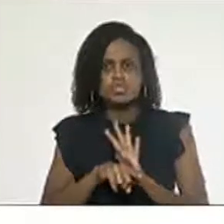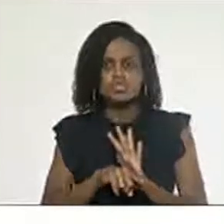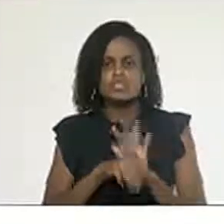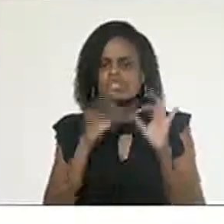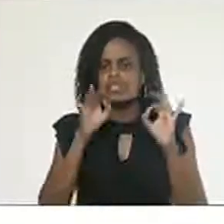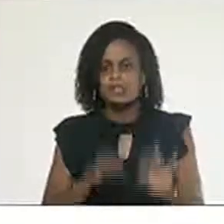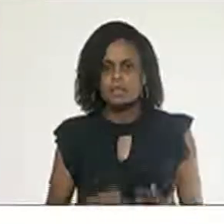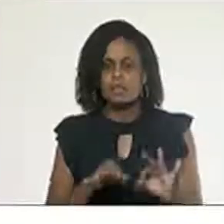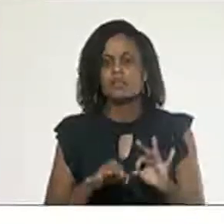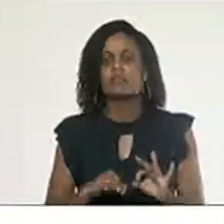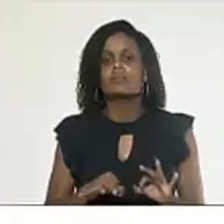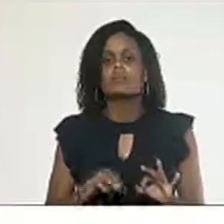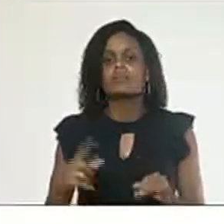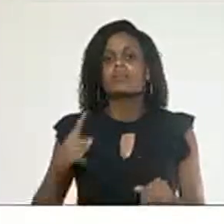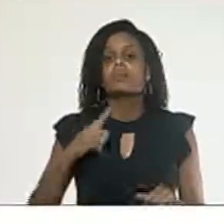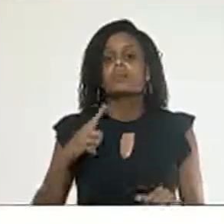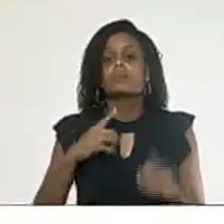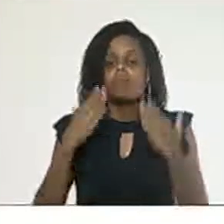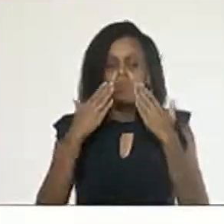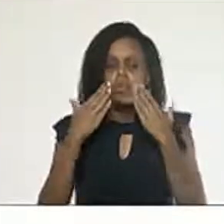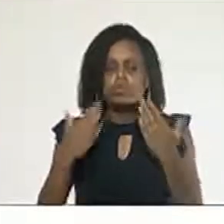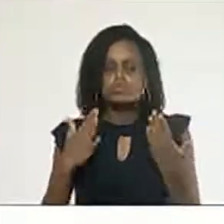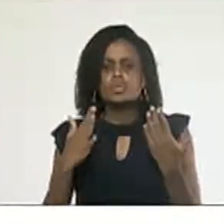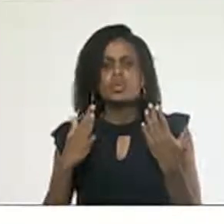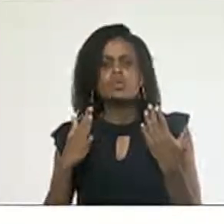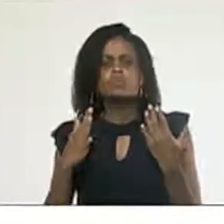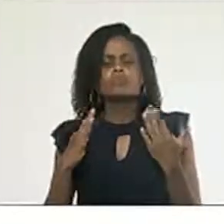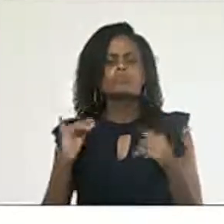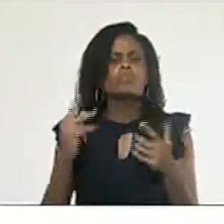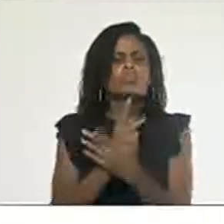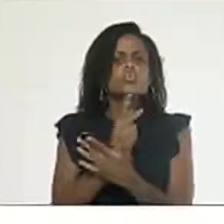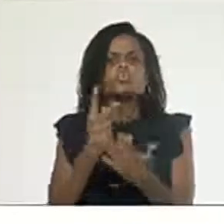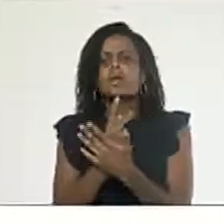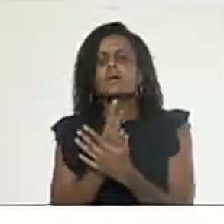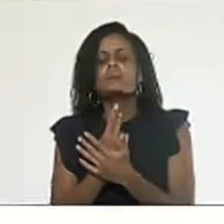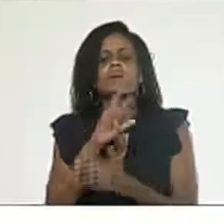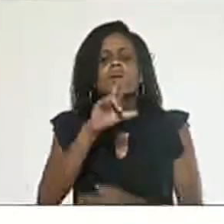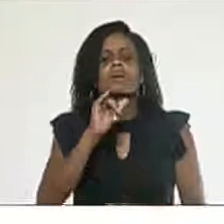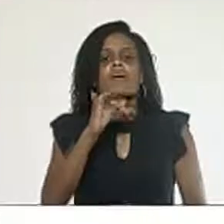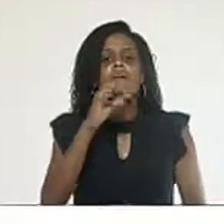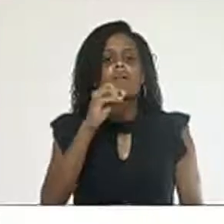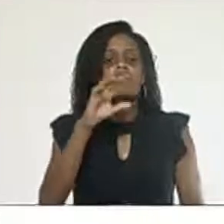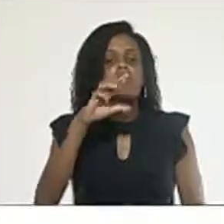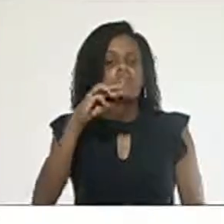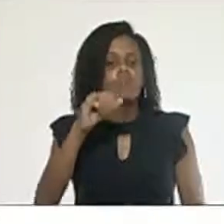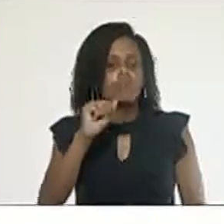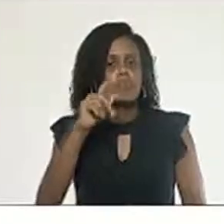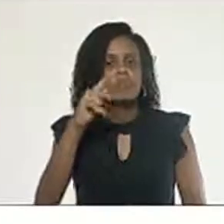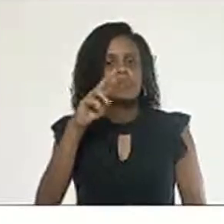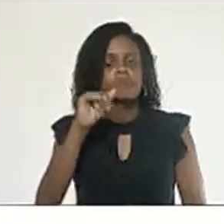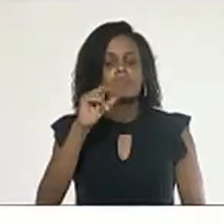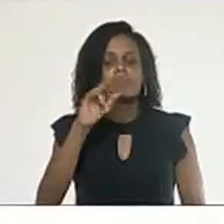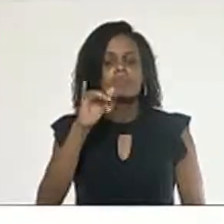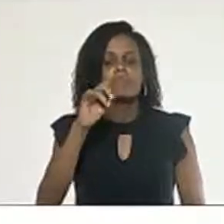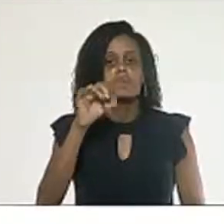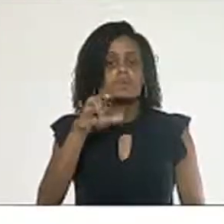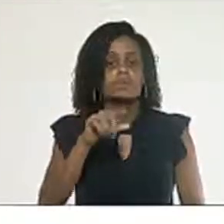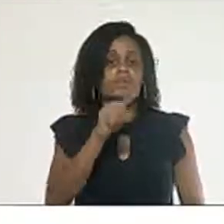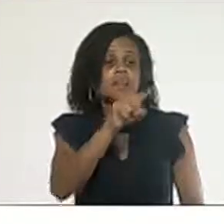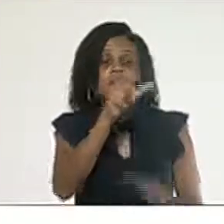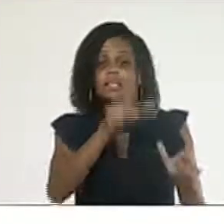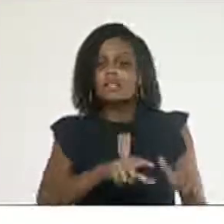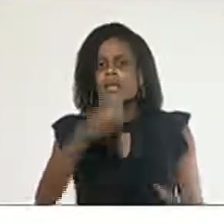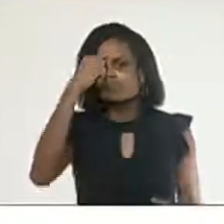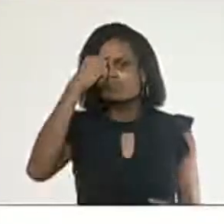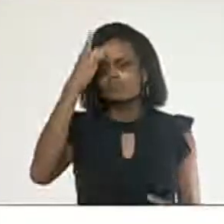concretas, trazendo as distorções, por exemplo, dessa reforma da Previdência. É ali que está a cabeça pensante